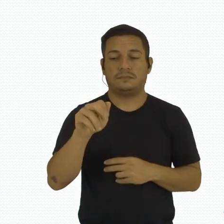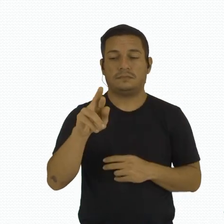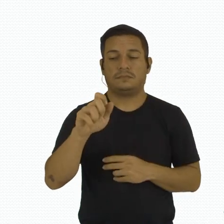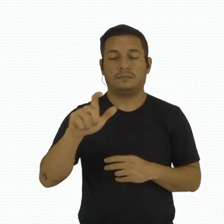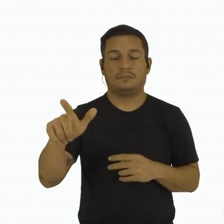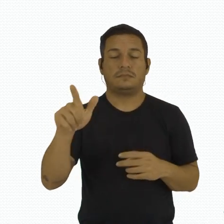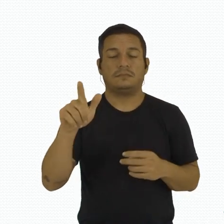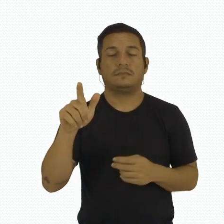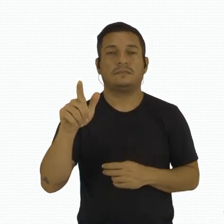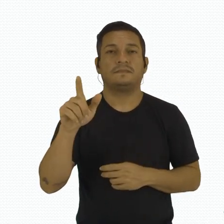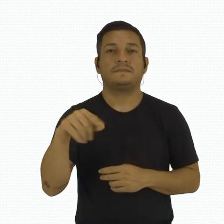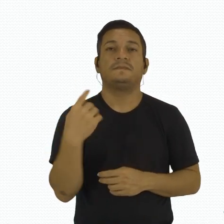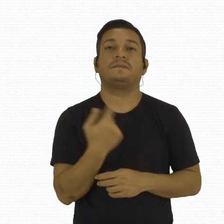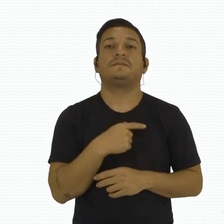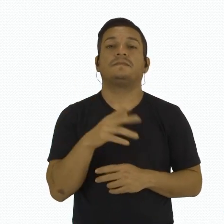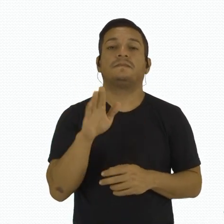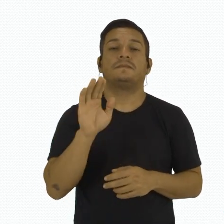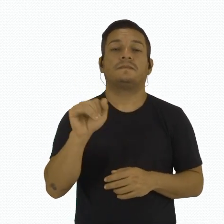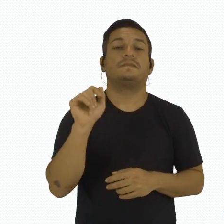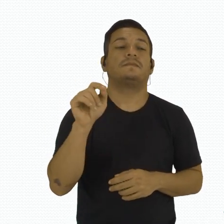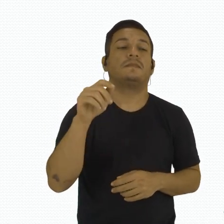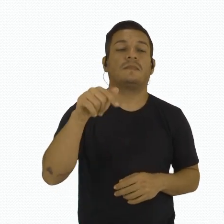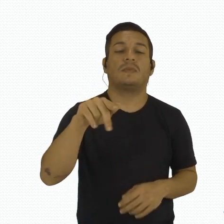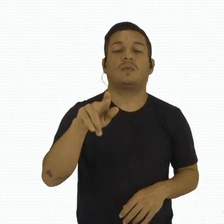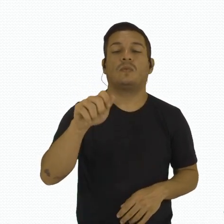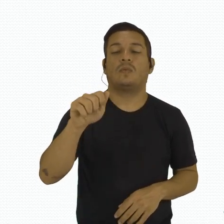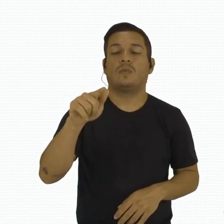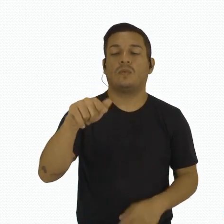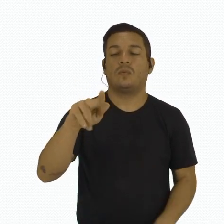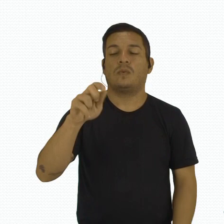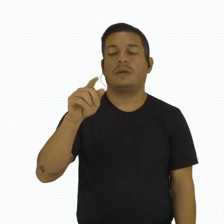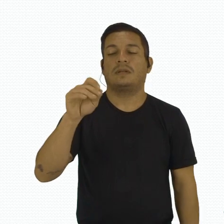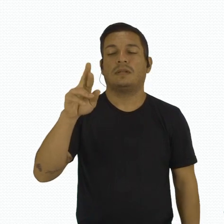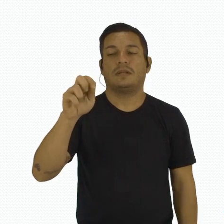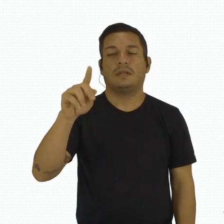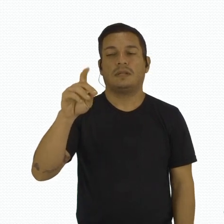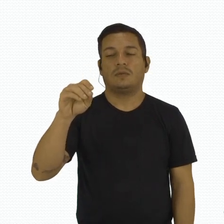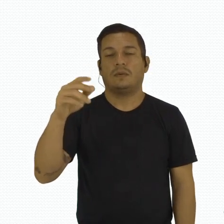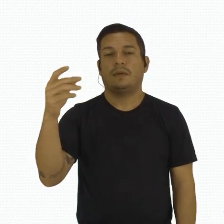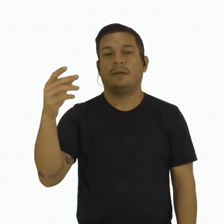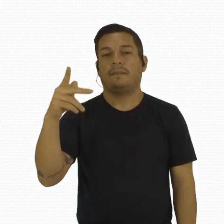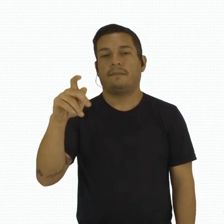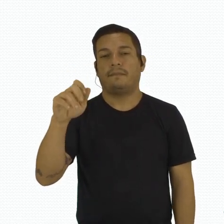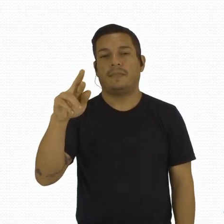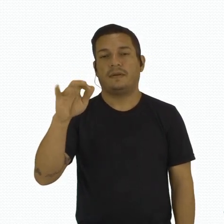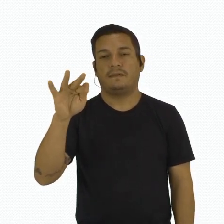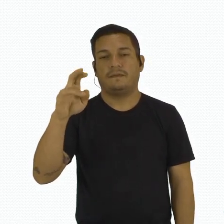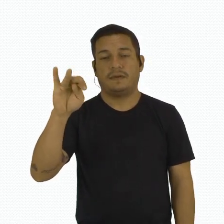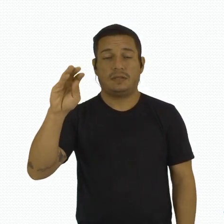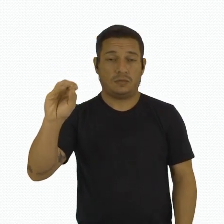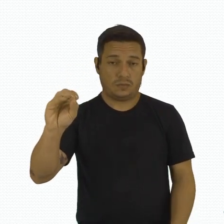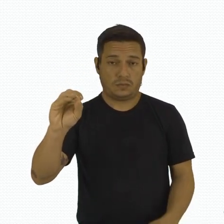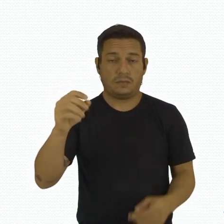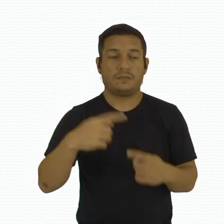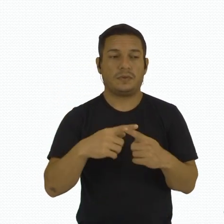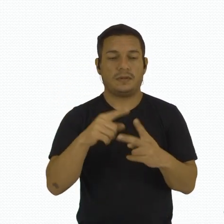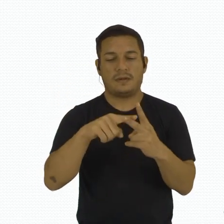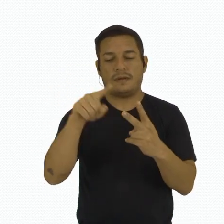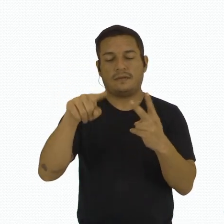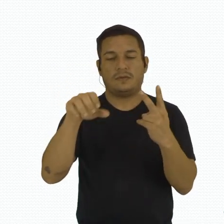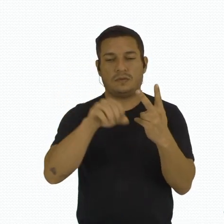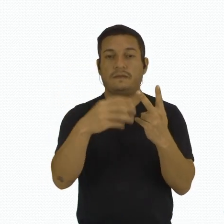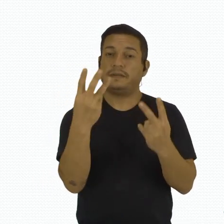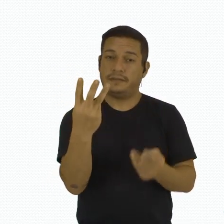é natural, nós chamamos ele de quadrado perfeito. Então, 9, por exemplo, é um quadrado perfeito, porque a raiz quadrada dele é 3, e 3 também é